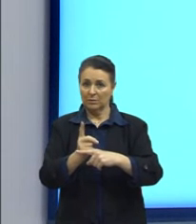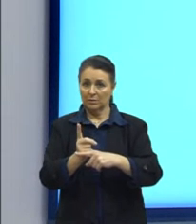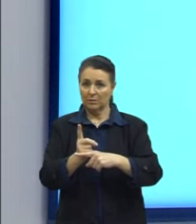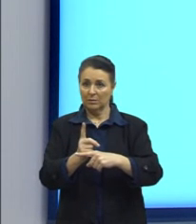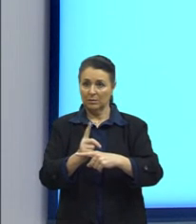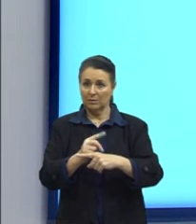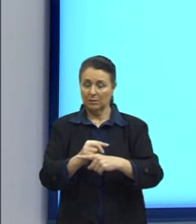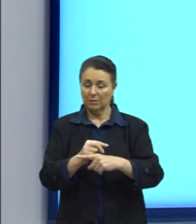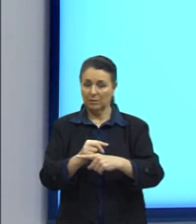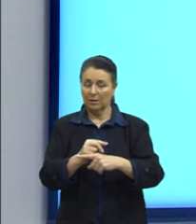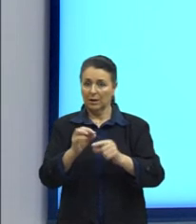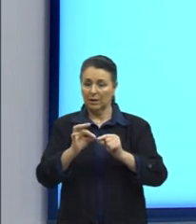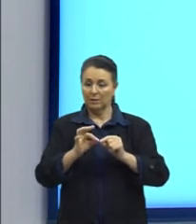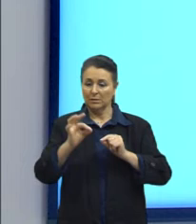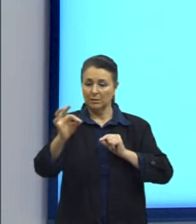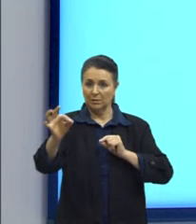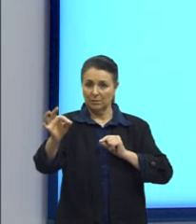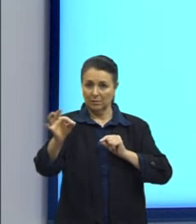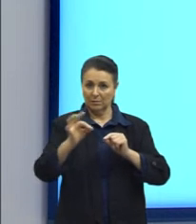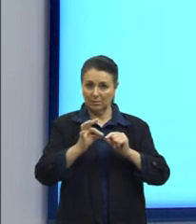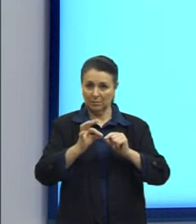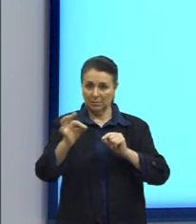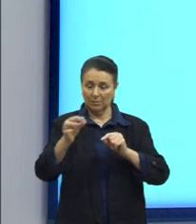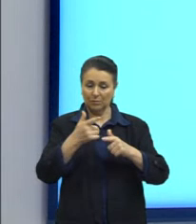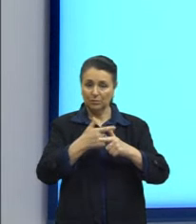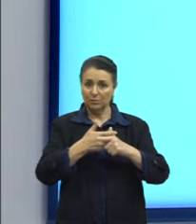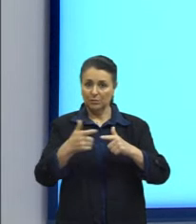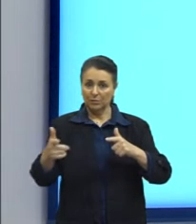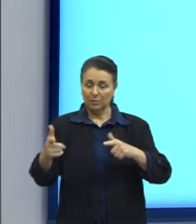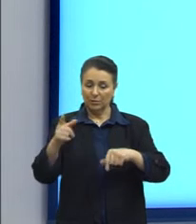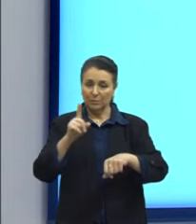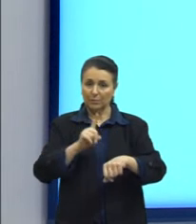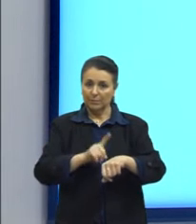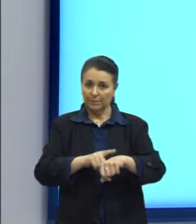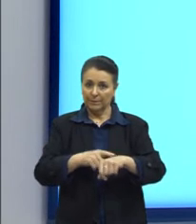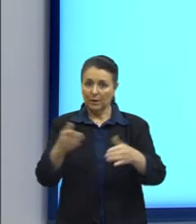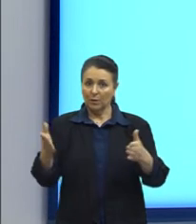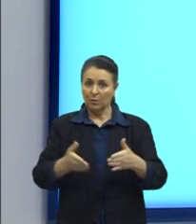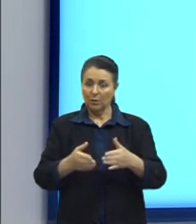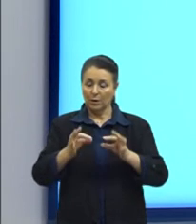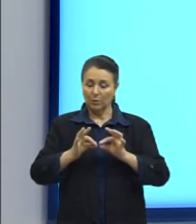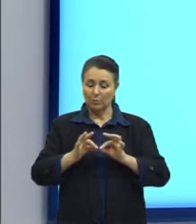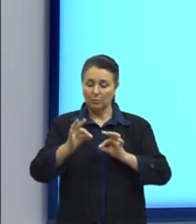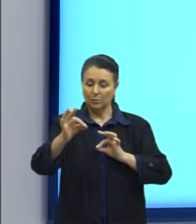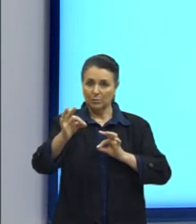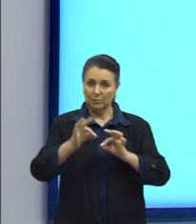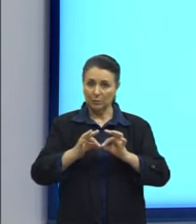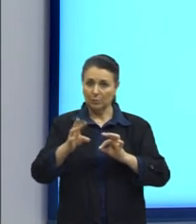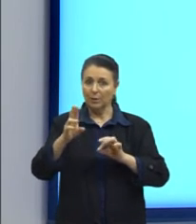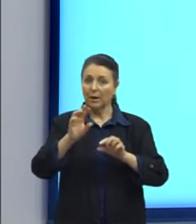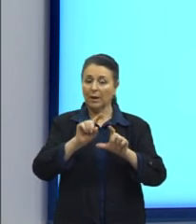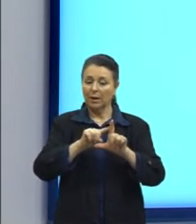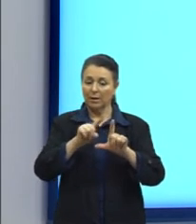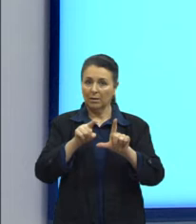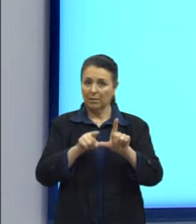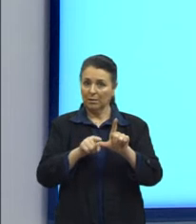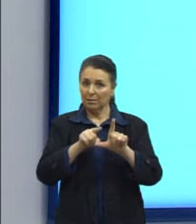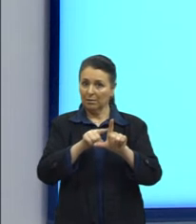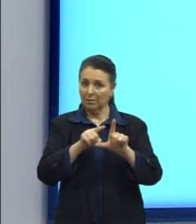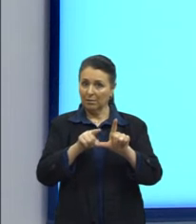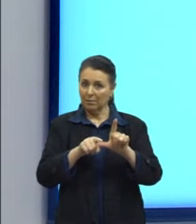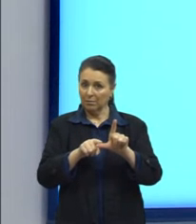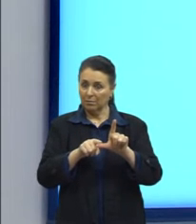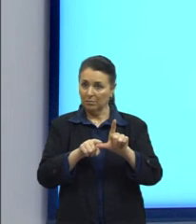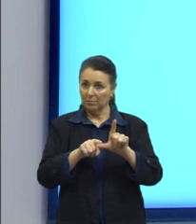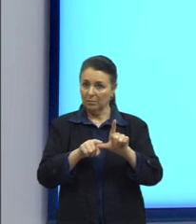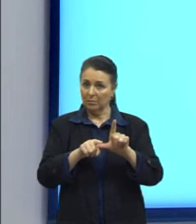da distância né do deslocamento dividido pelo tempo agora o nosso deslocamento Ele tá em ângulo então a gente só muda